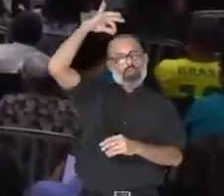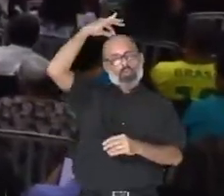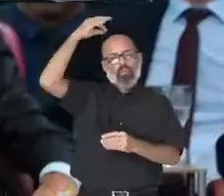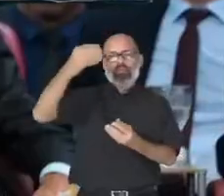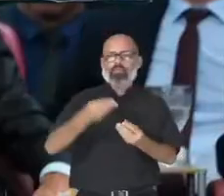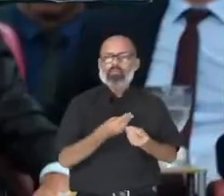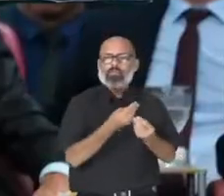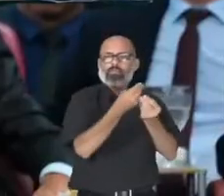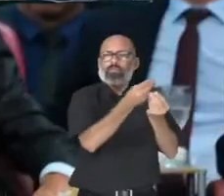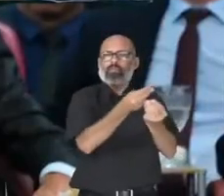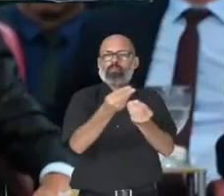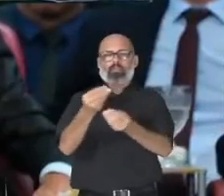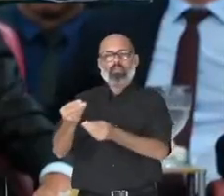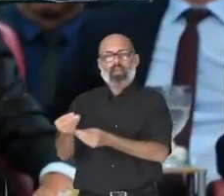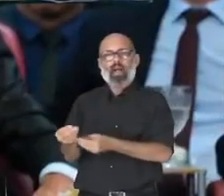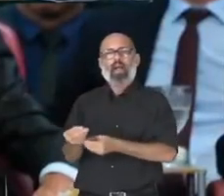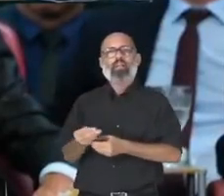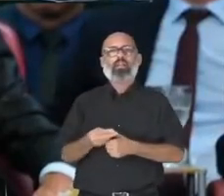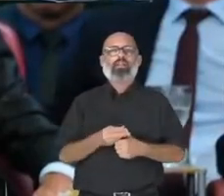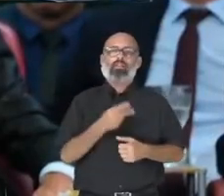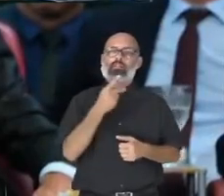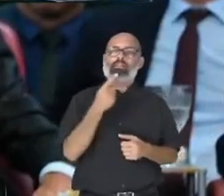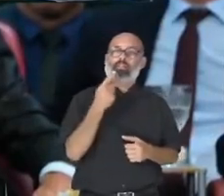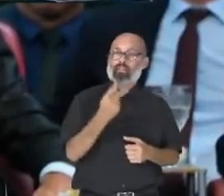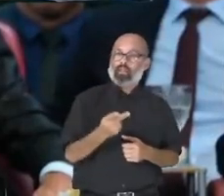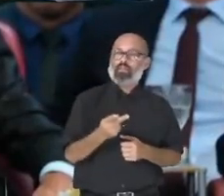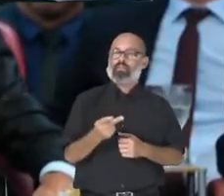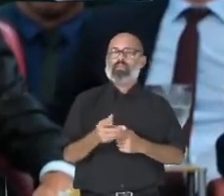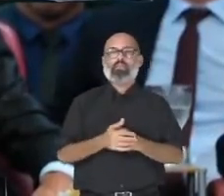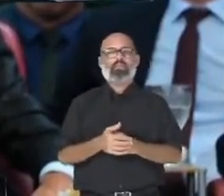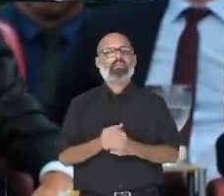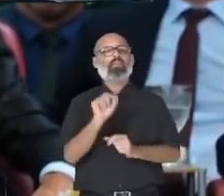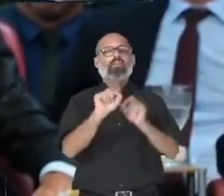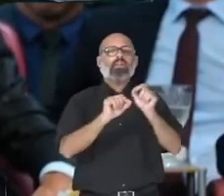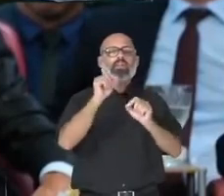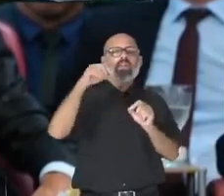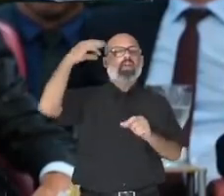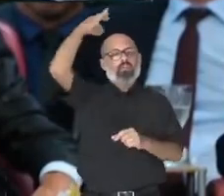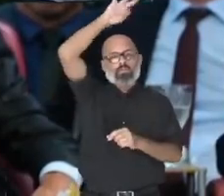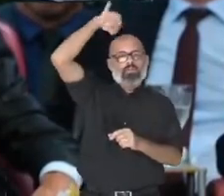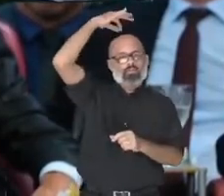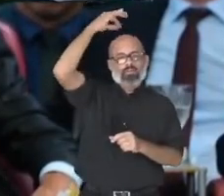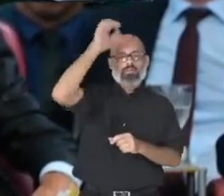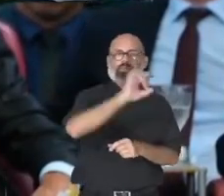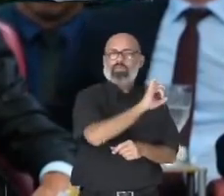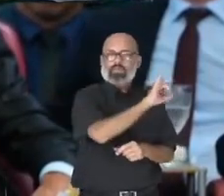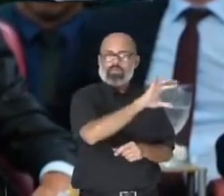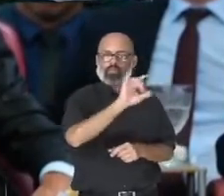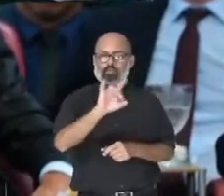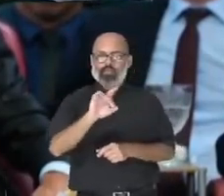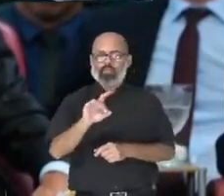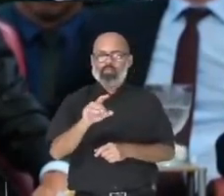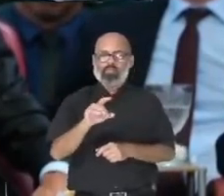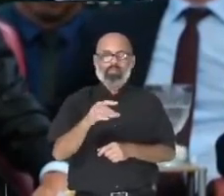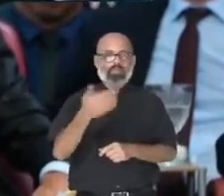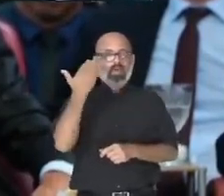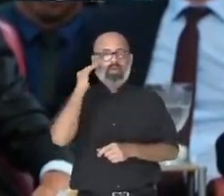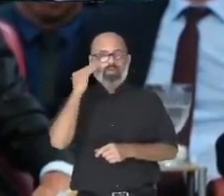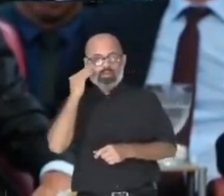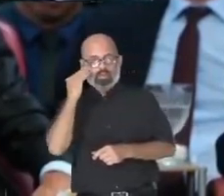Santo lhes concedia que falassem. Quem desceu sobre eles? Não ouvi.